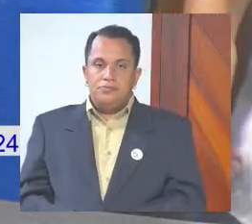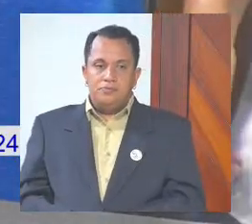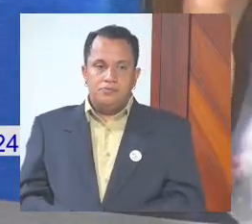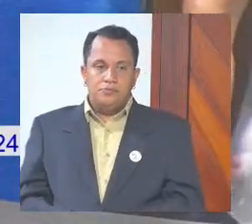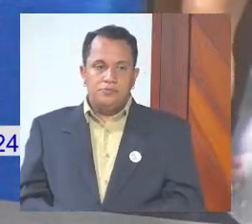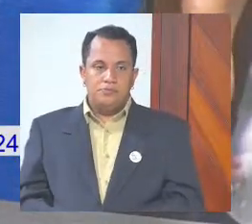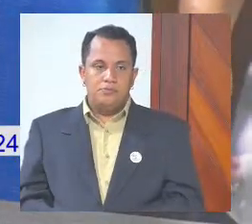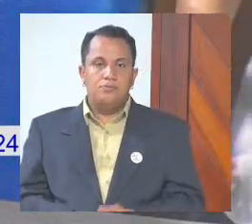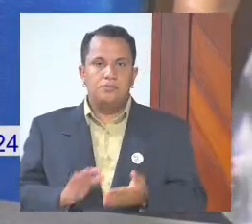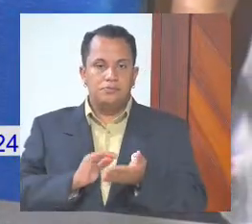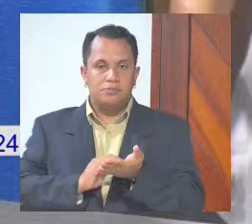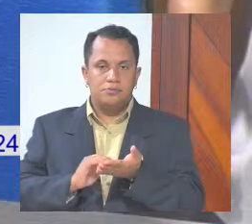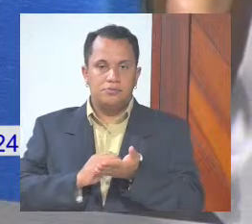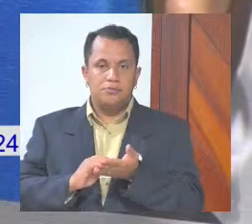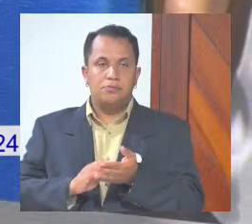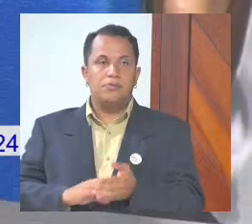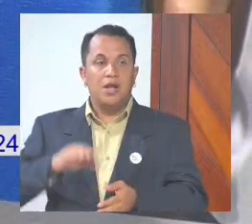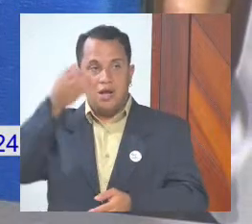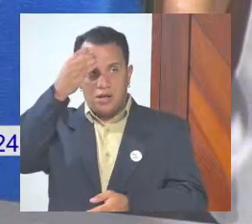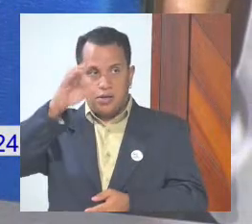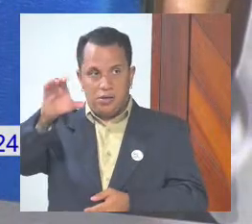Secretaria Municipal de Cultura.